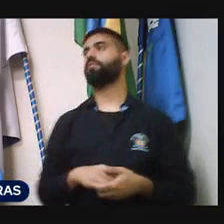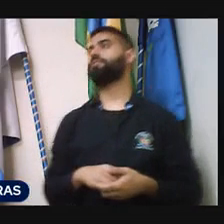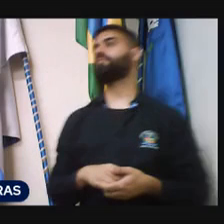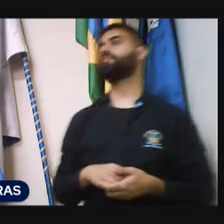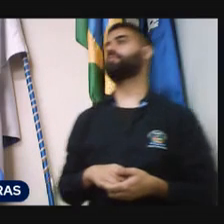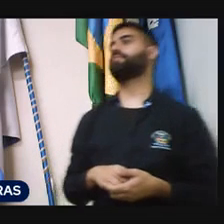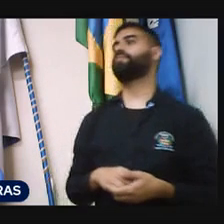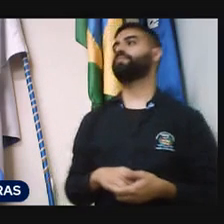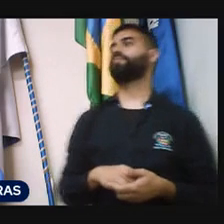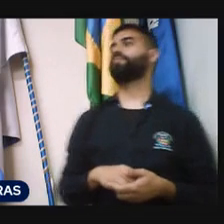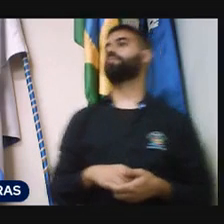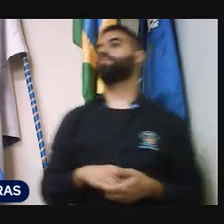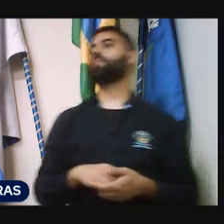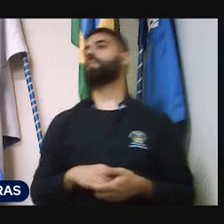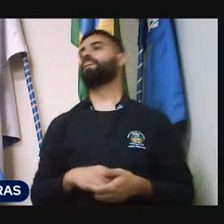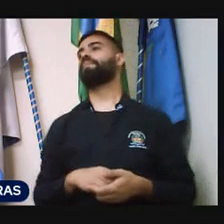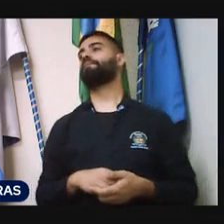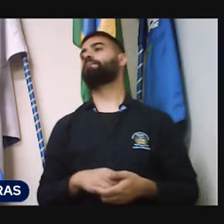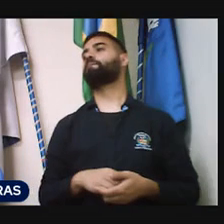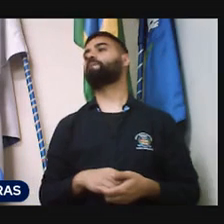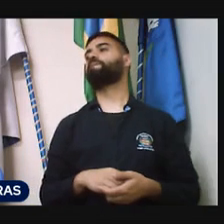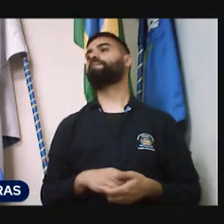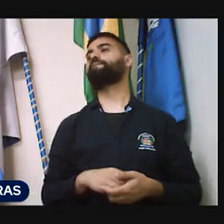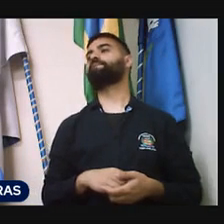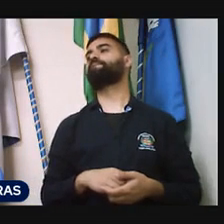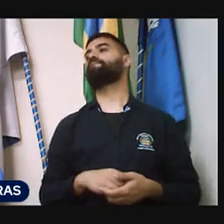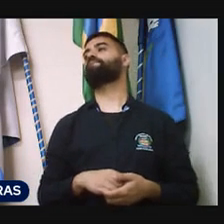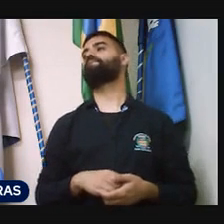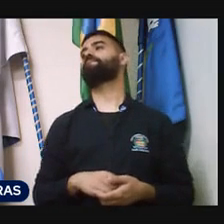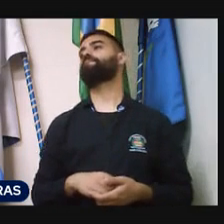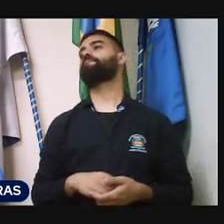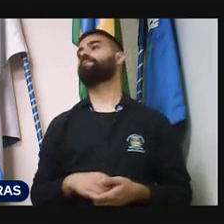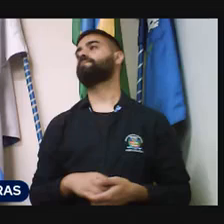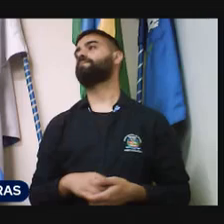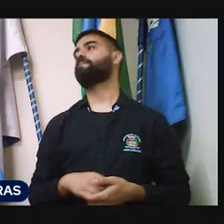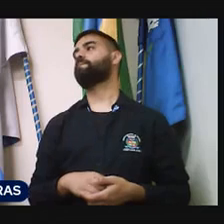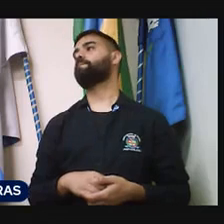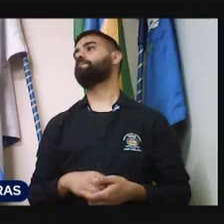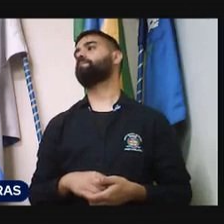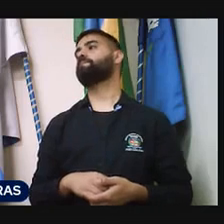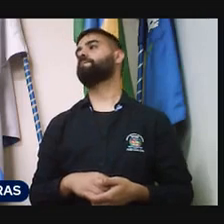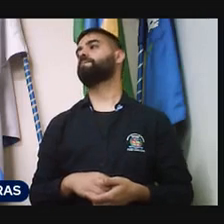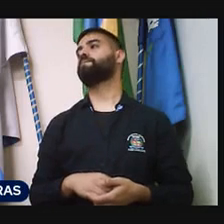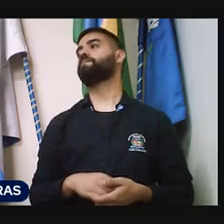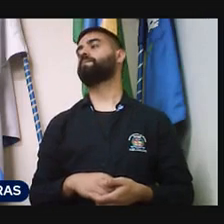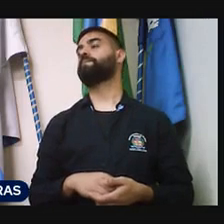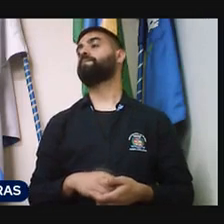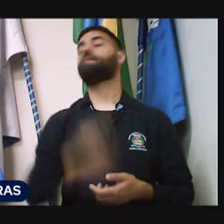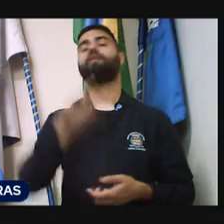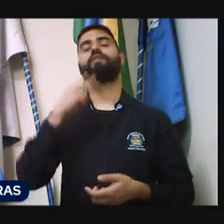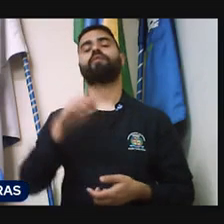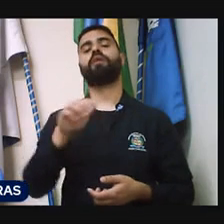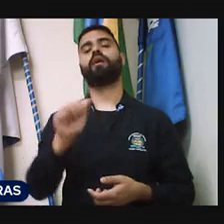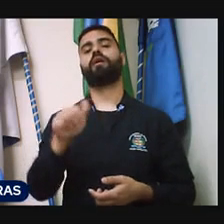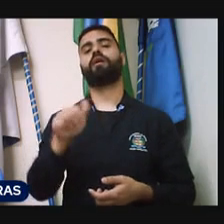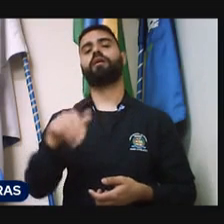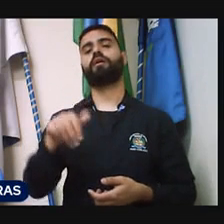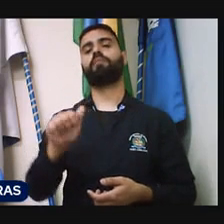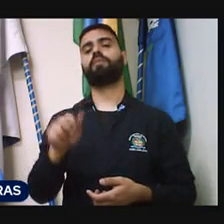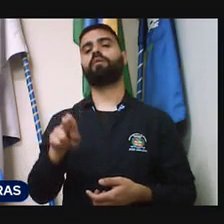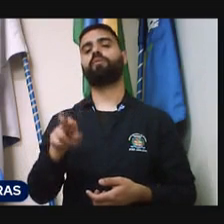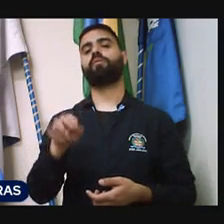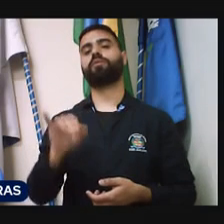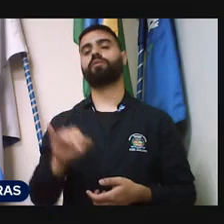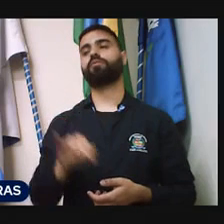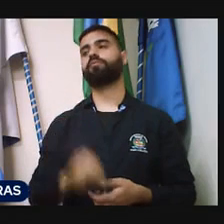antecipo meus agradecimentos renovamos atrás de estima e consideração sala das sessões Doze de agosto 2001 Vereador